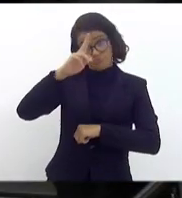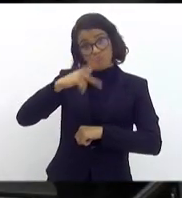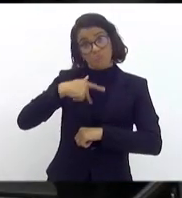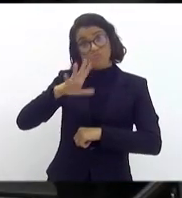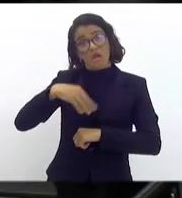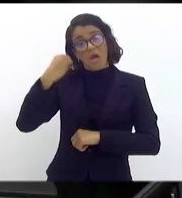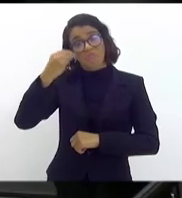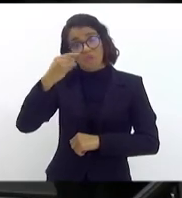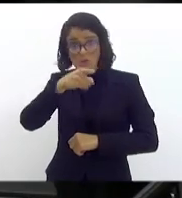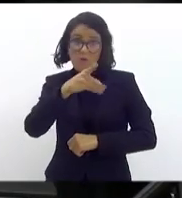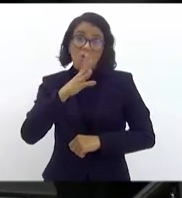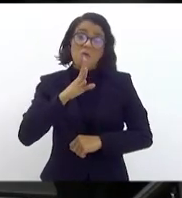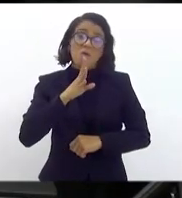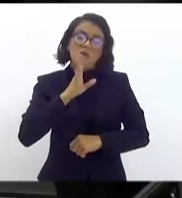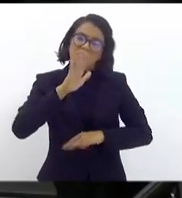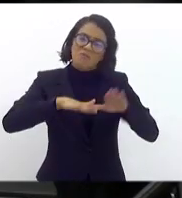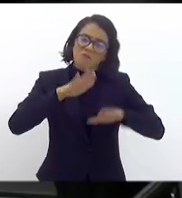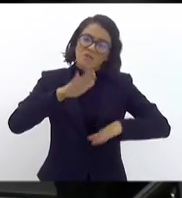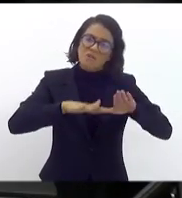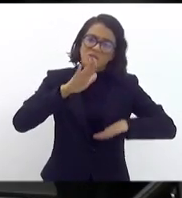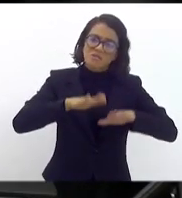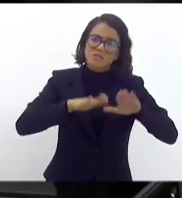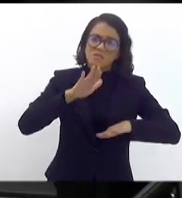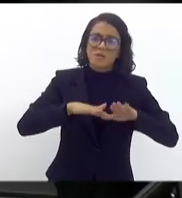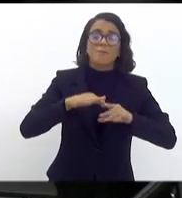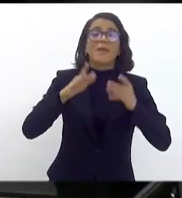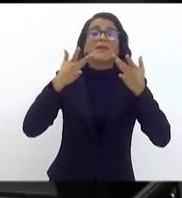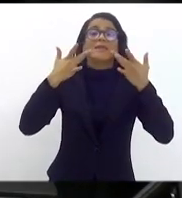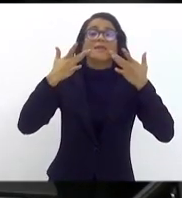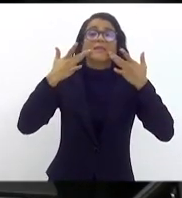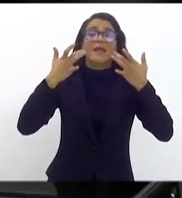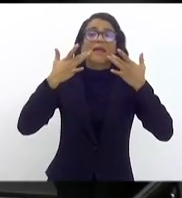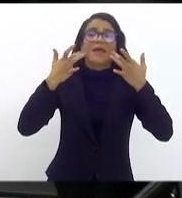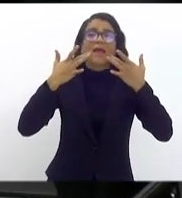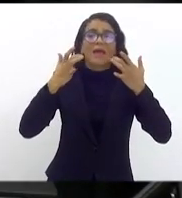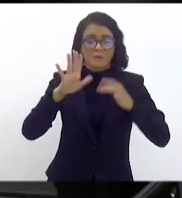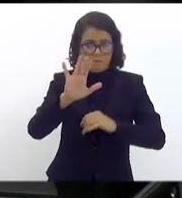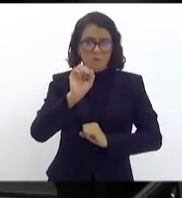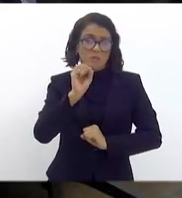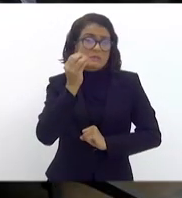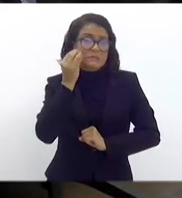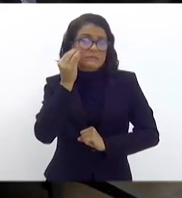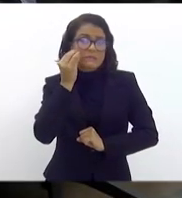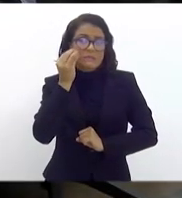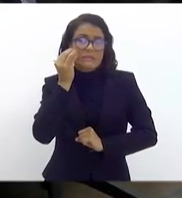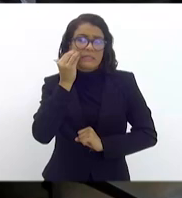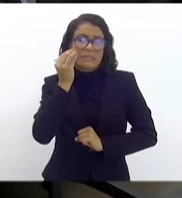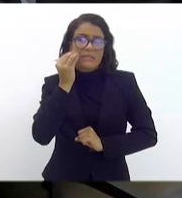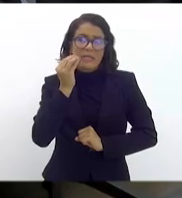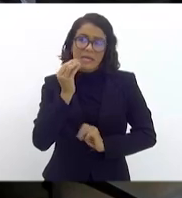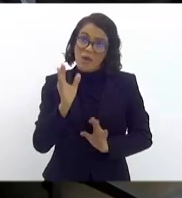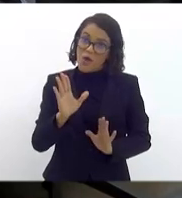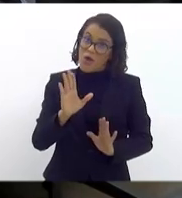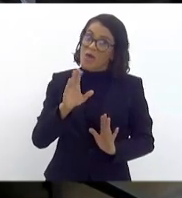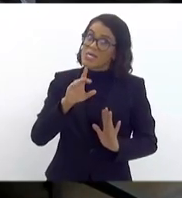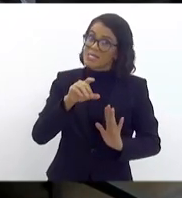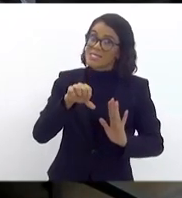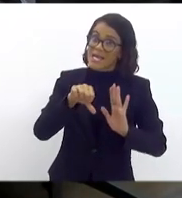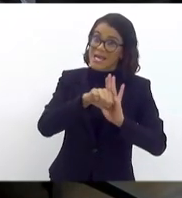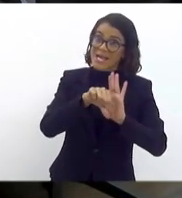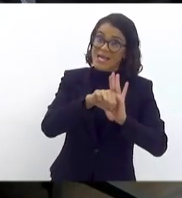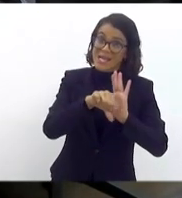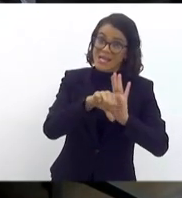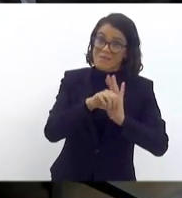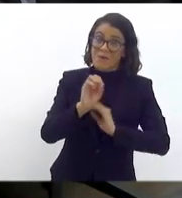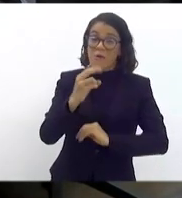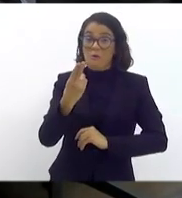tenha conhecimento. Por exemplo, os espetáculos teatrais. Mas no entendimento do senhor, isso não seria apropriação em débito? Não. Não entendo. Não deveria haver uma